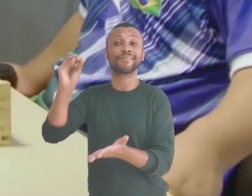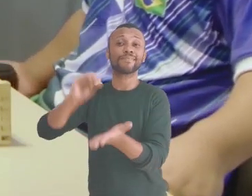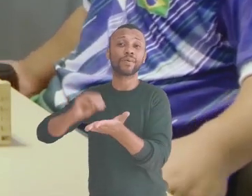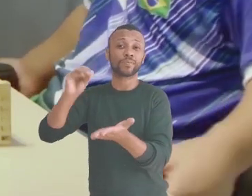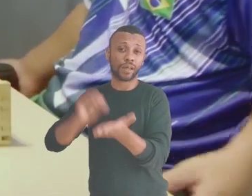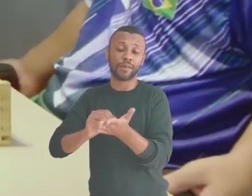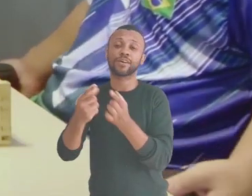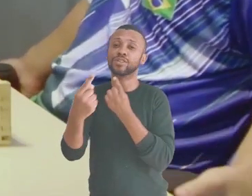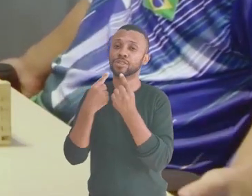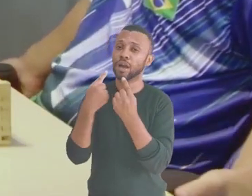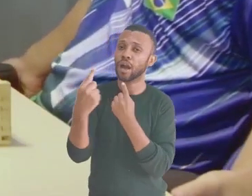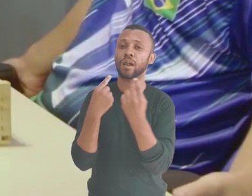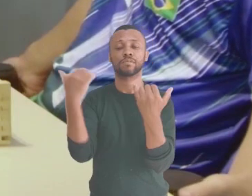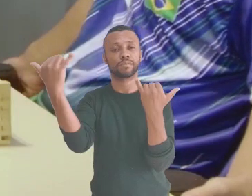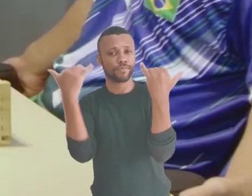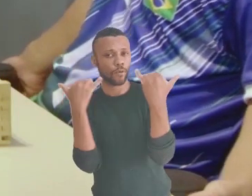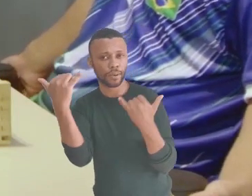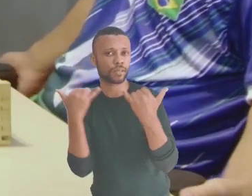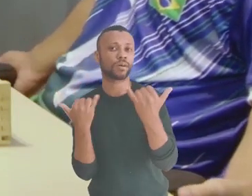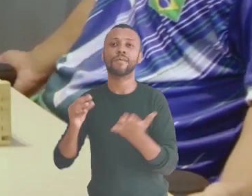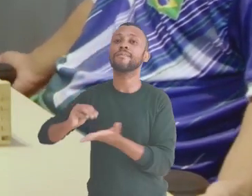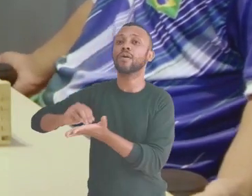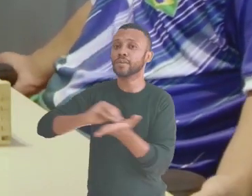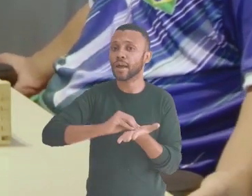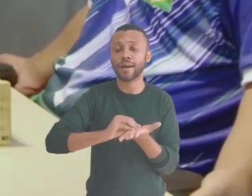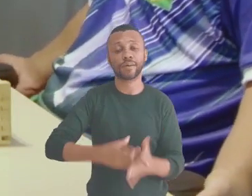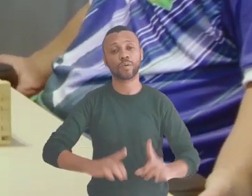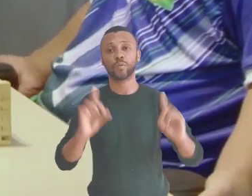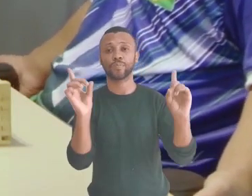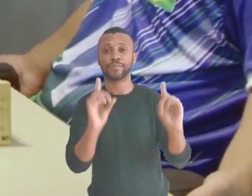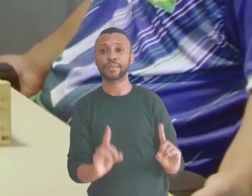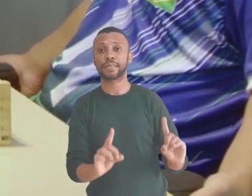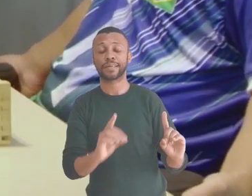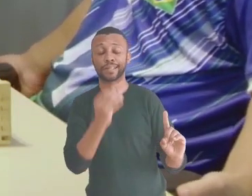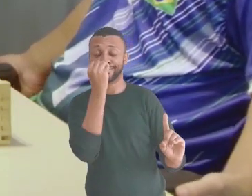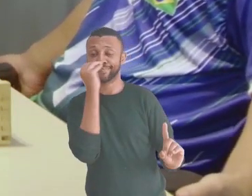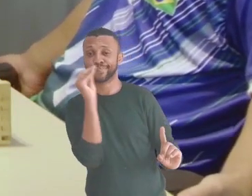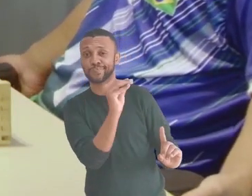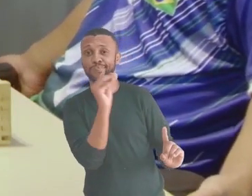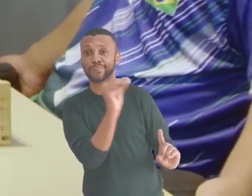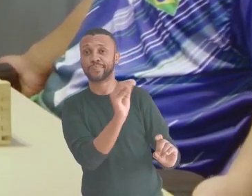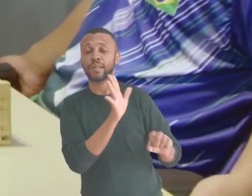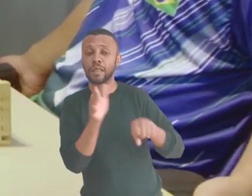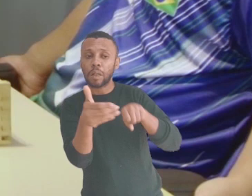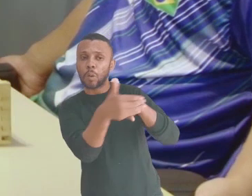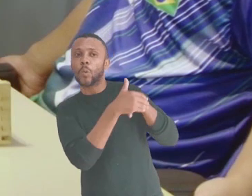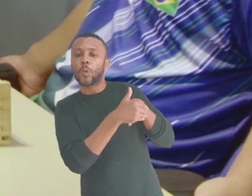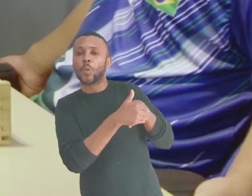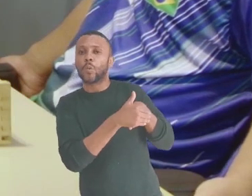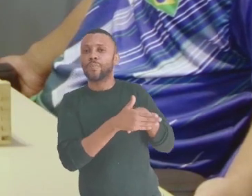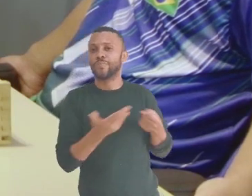lugar algum. Né? A pessoa com deficiência era invisível. A